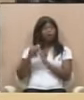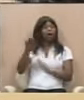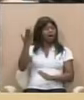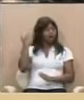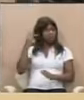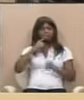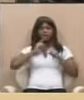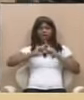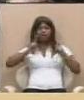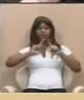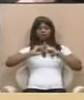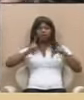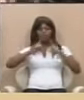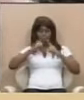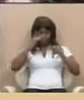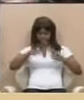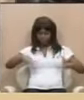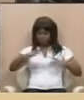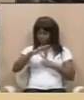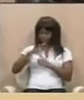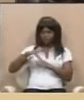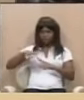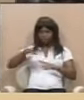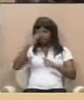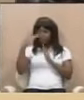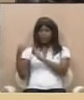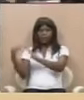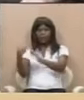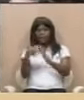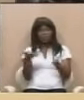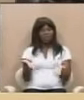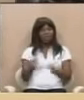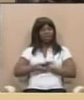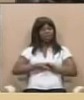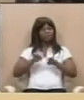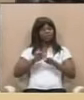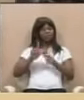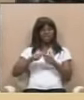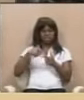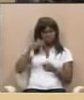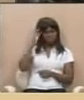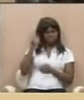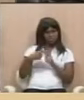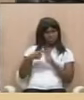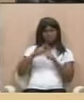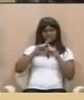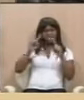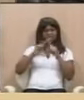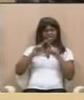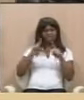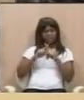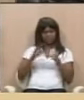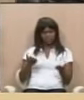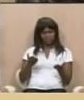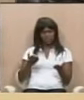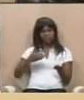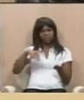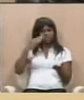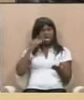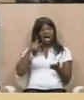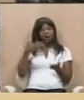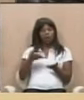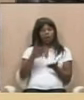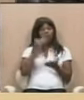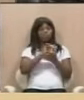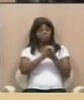ficava todo mundo na frente das pessoas que moravam ali perto. Realmente, eu não entendo. Então, eu vou na linha contrária ao senhor. Eu vou